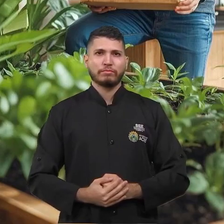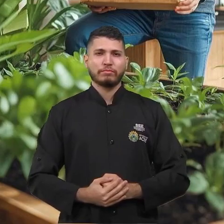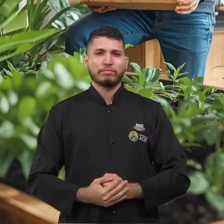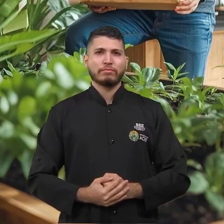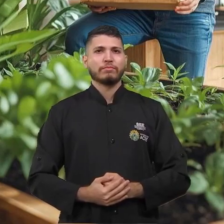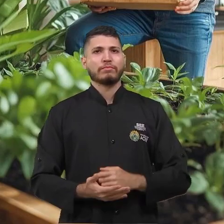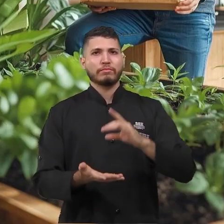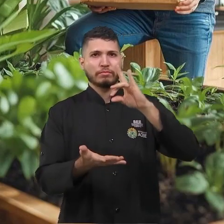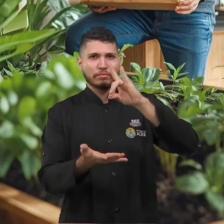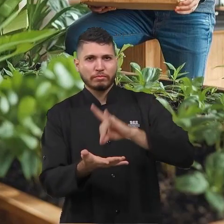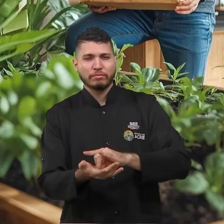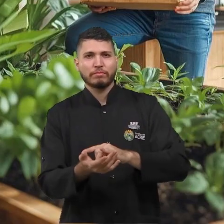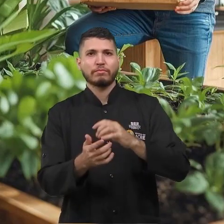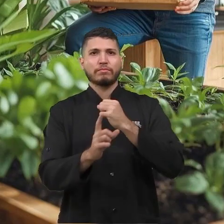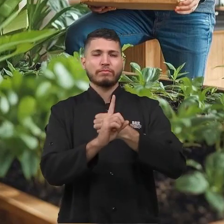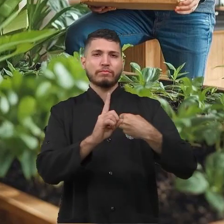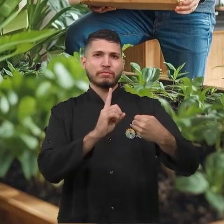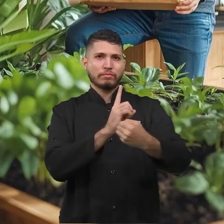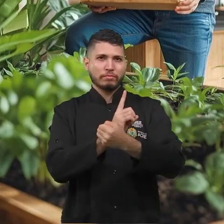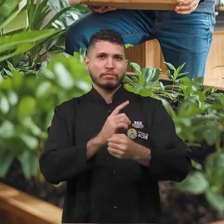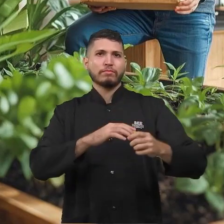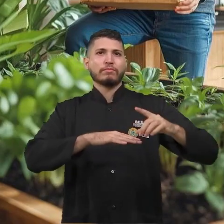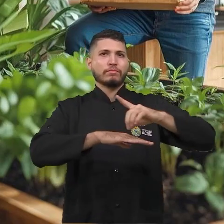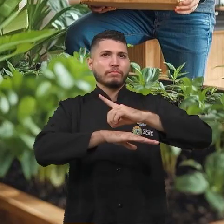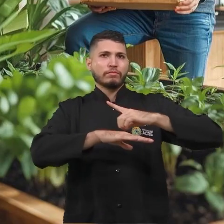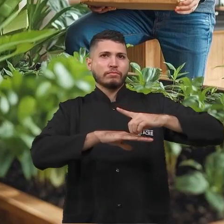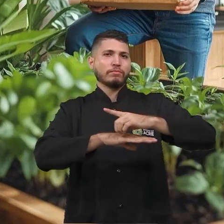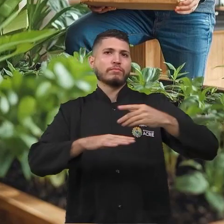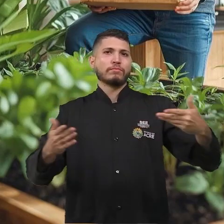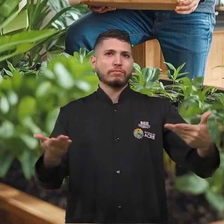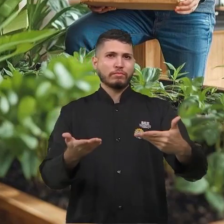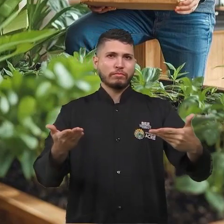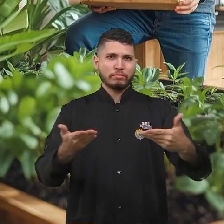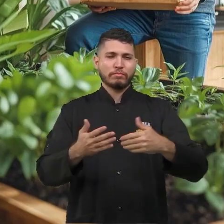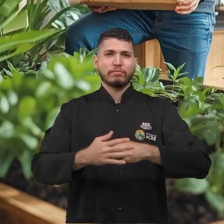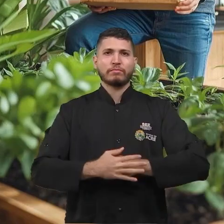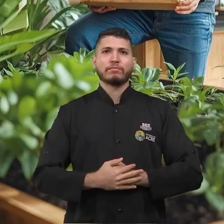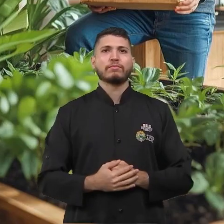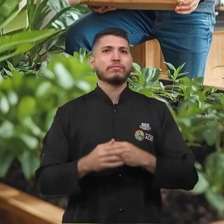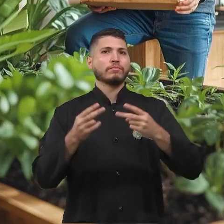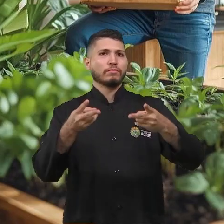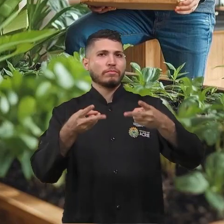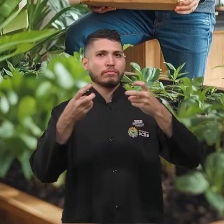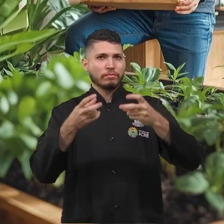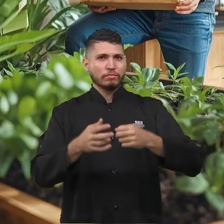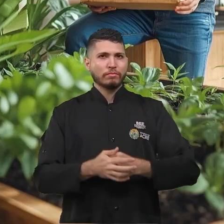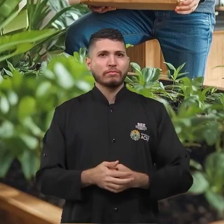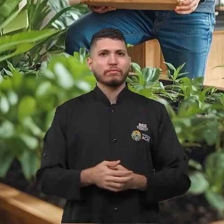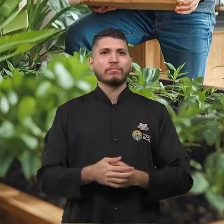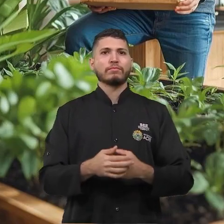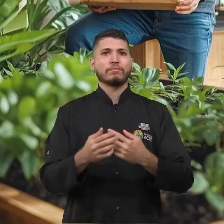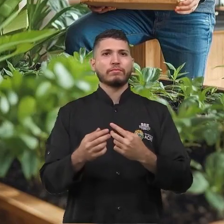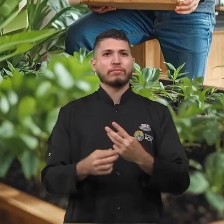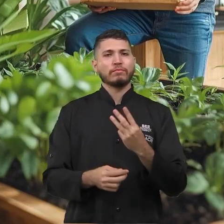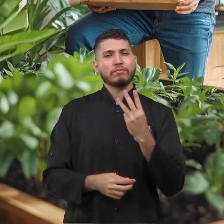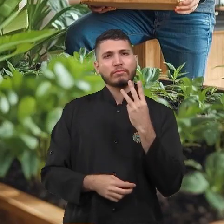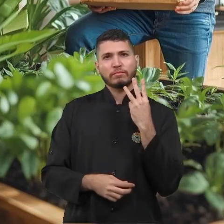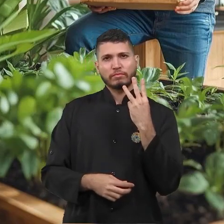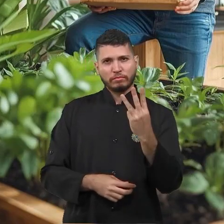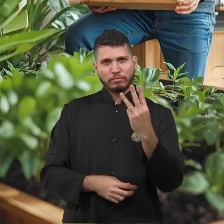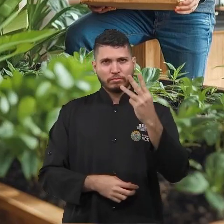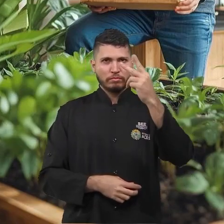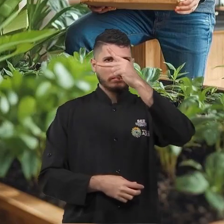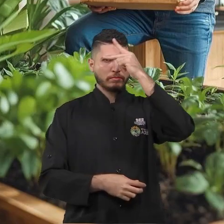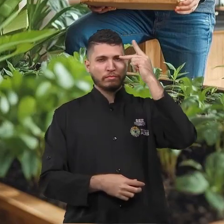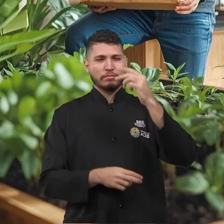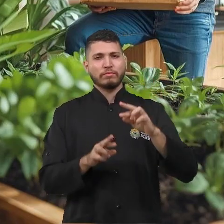uma realidade da sociedade digital na atualidade, pessoal. Então percebam 3 momentos, 3 pessoas